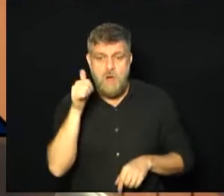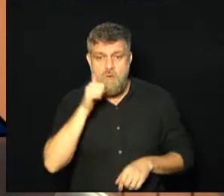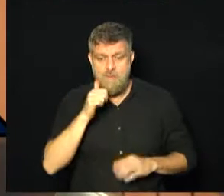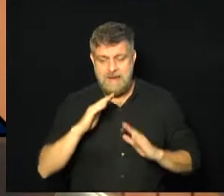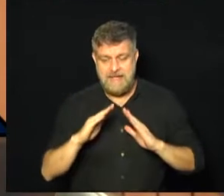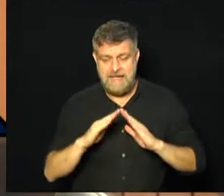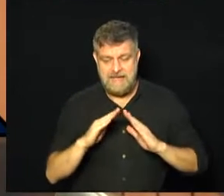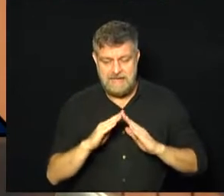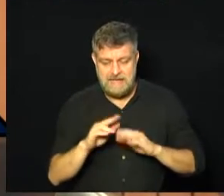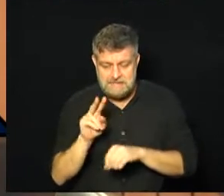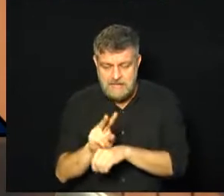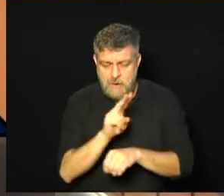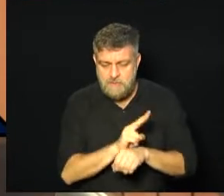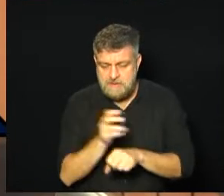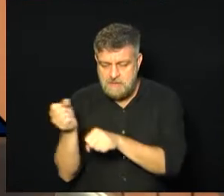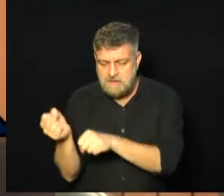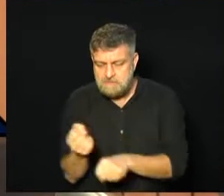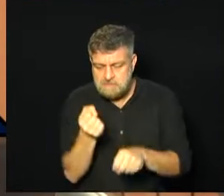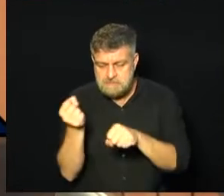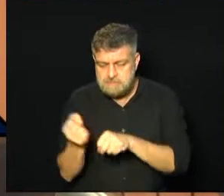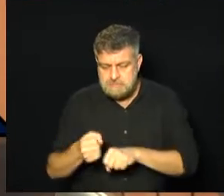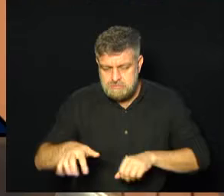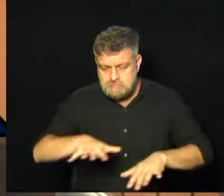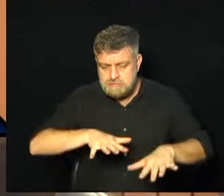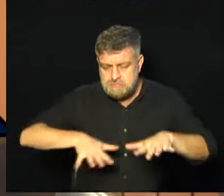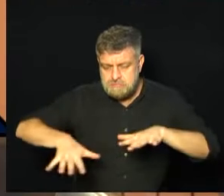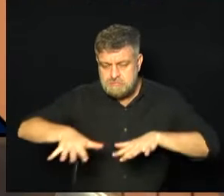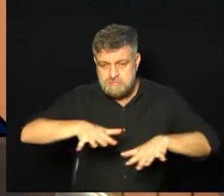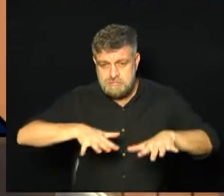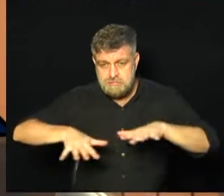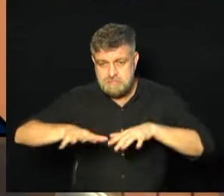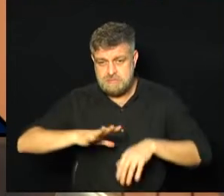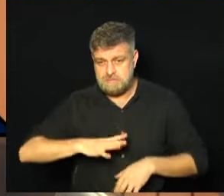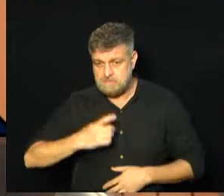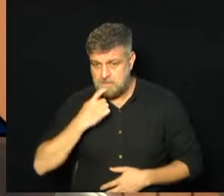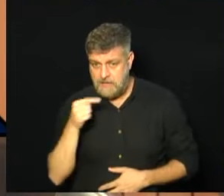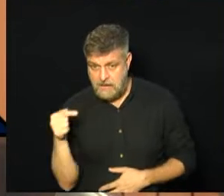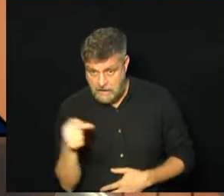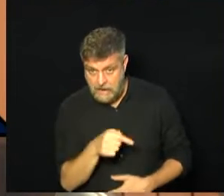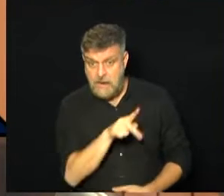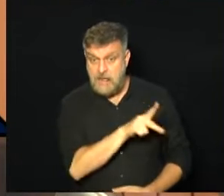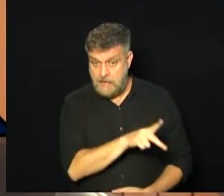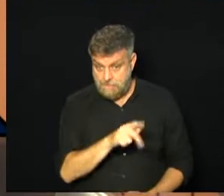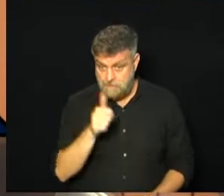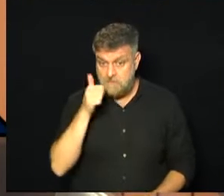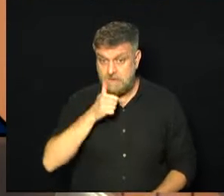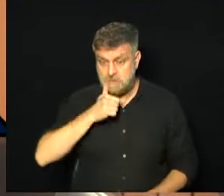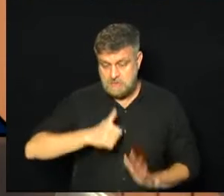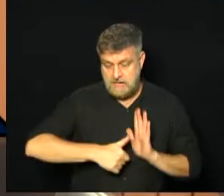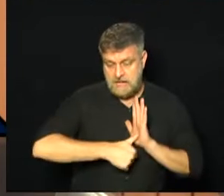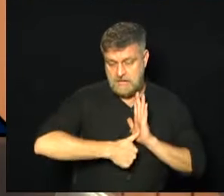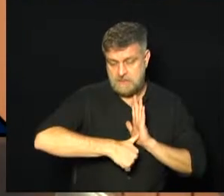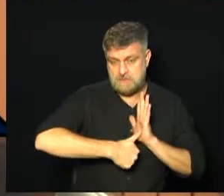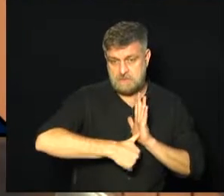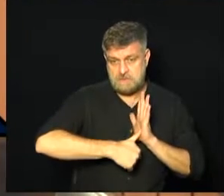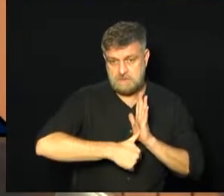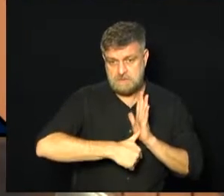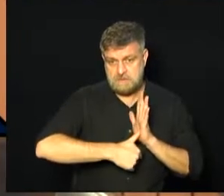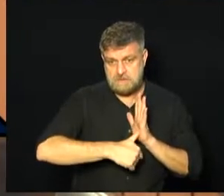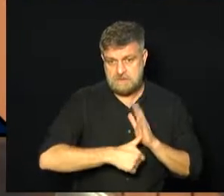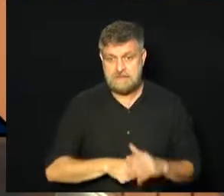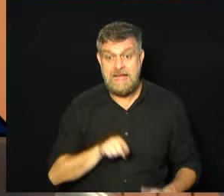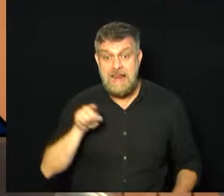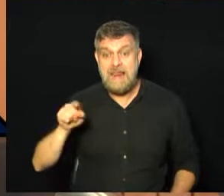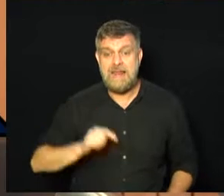aqui do nosso município. Ela é atualmente professora associada da Universidade Federal da